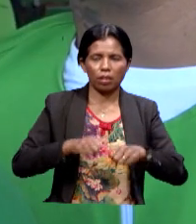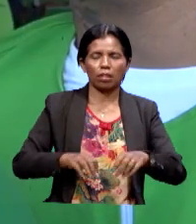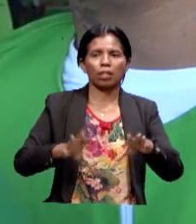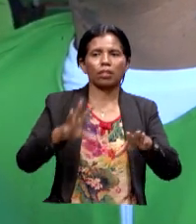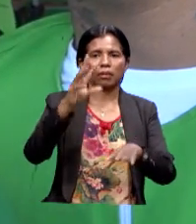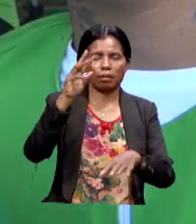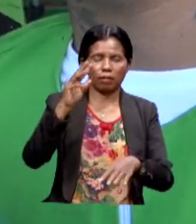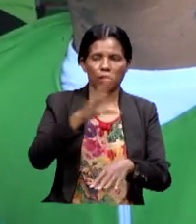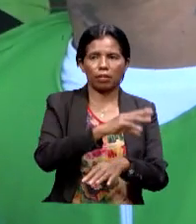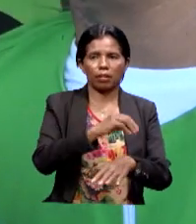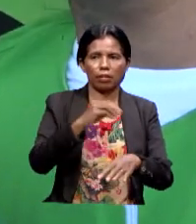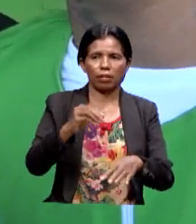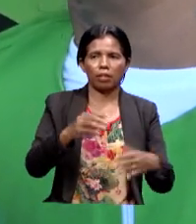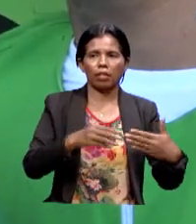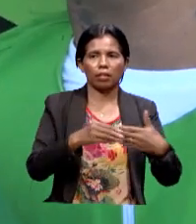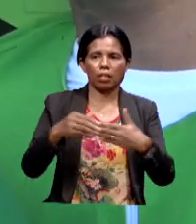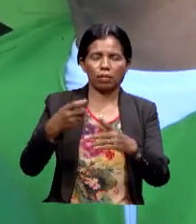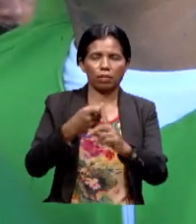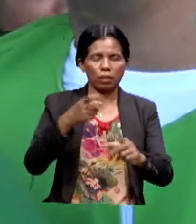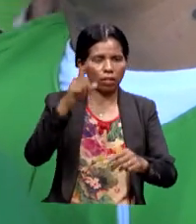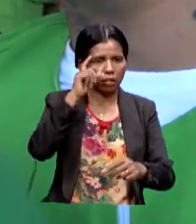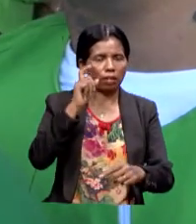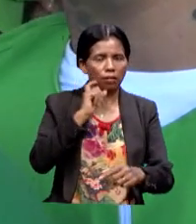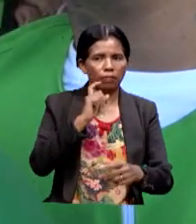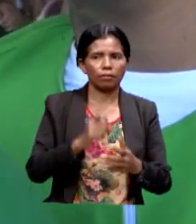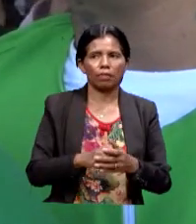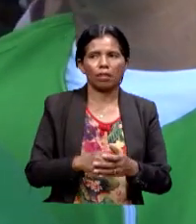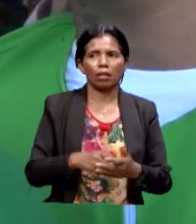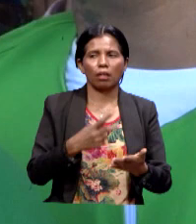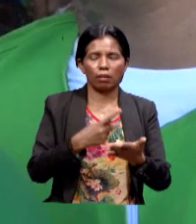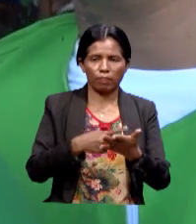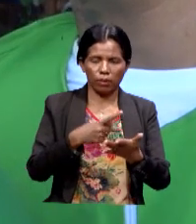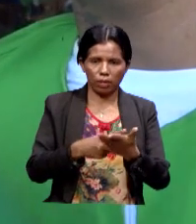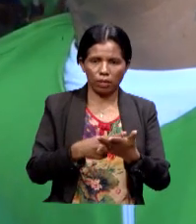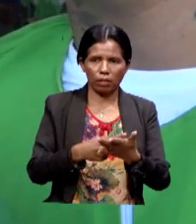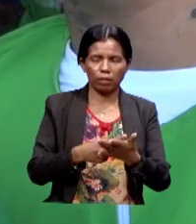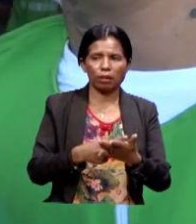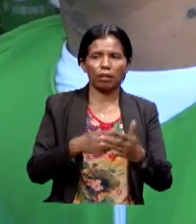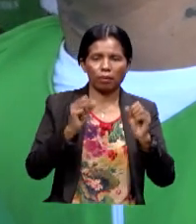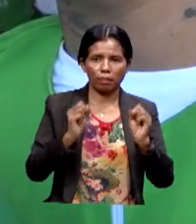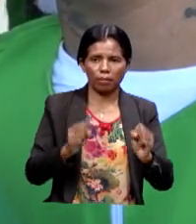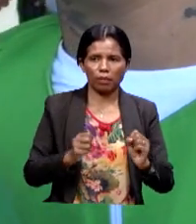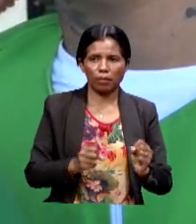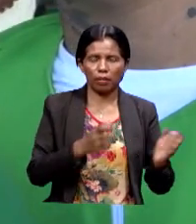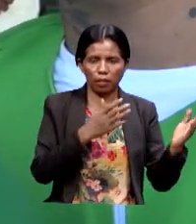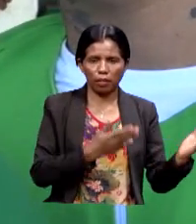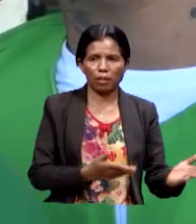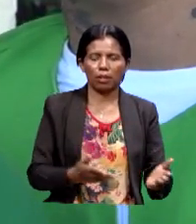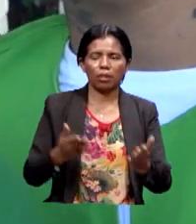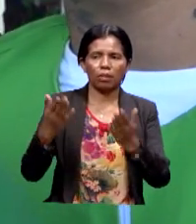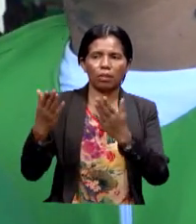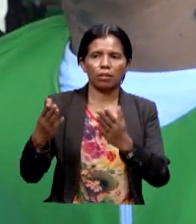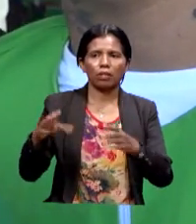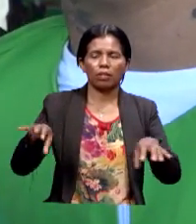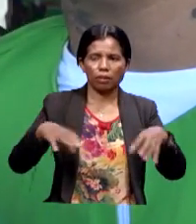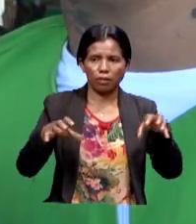Rússi e Teniaman Sanana Guzmão. Projeto estratégico para Bele, Lori,